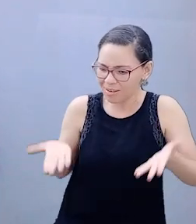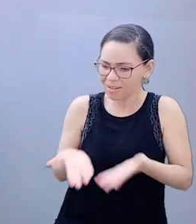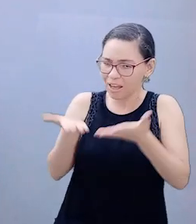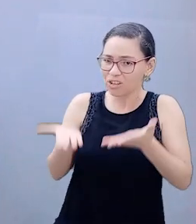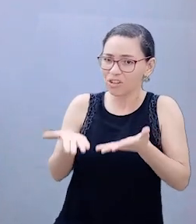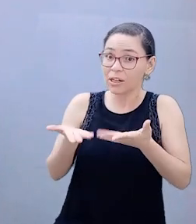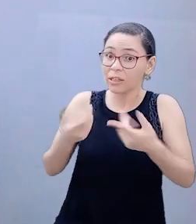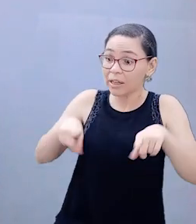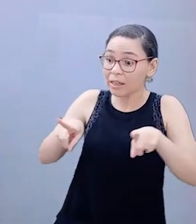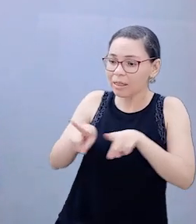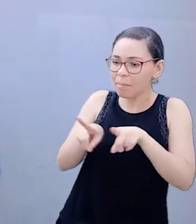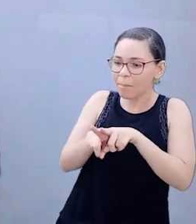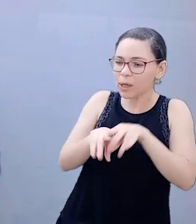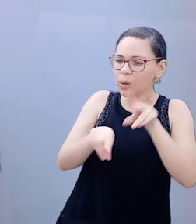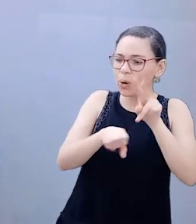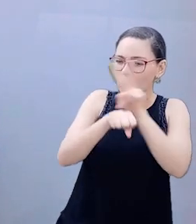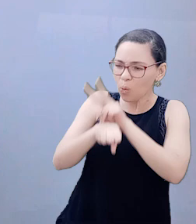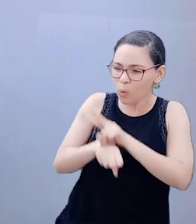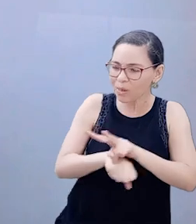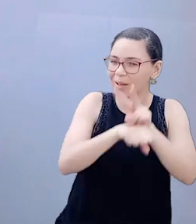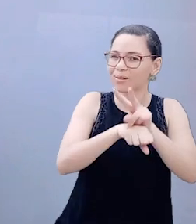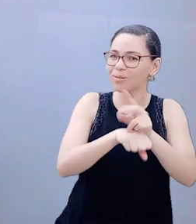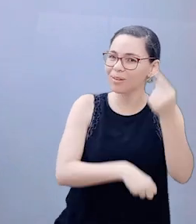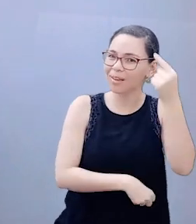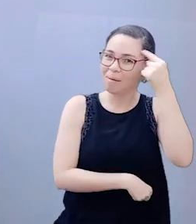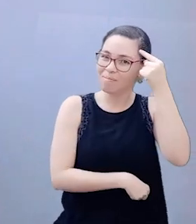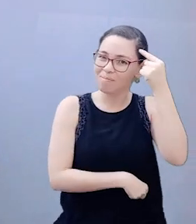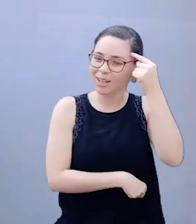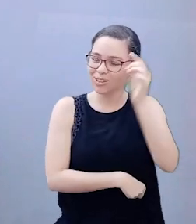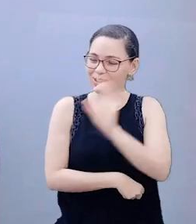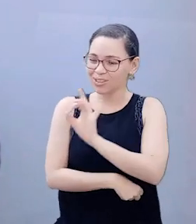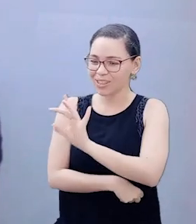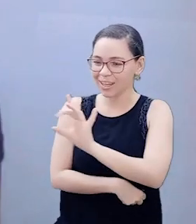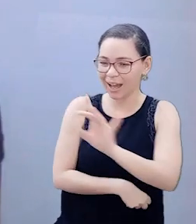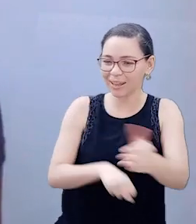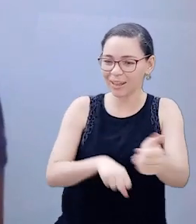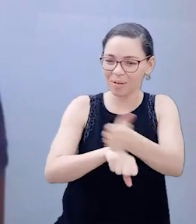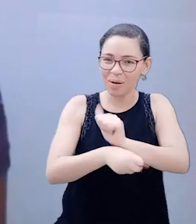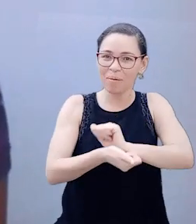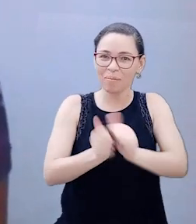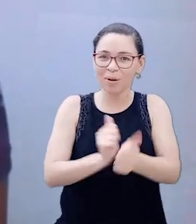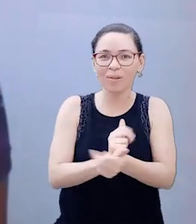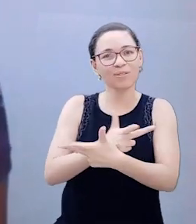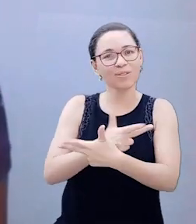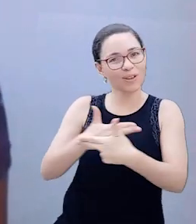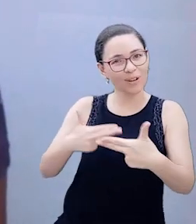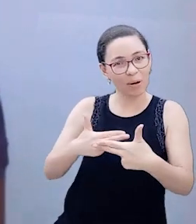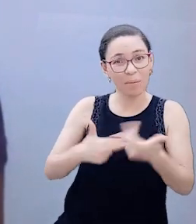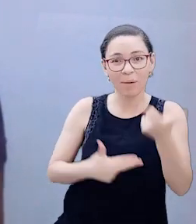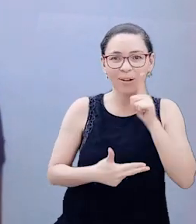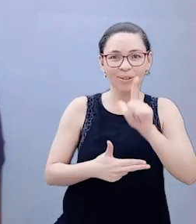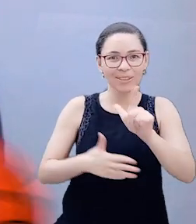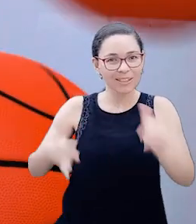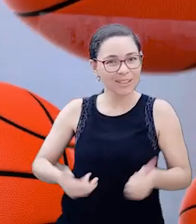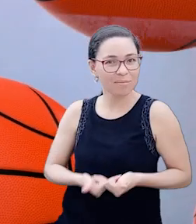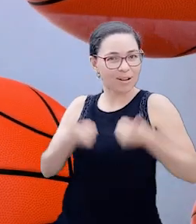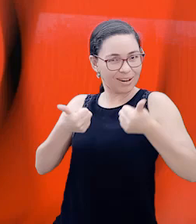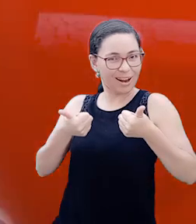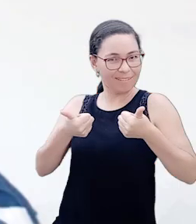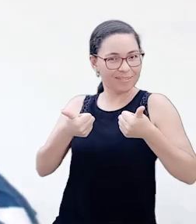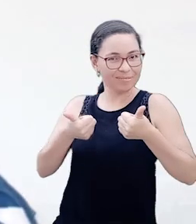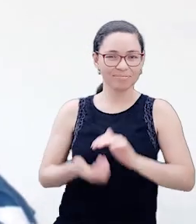de atletas e comissão técnica, que mesmo num contexto árido, continuará a buscar o seu melhor e assim sua